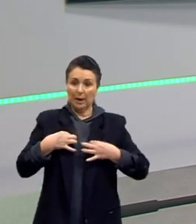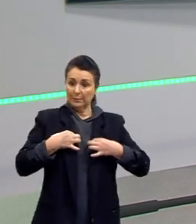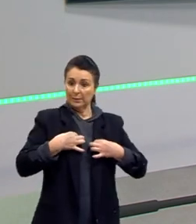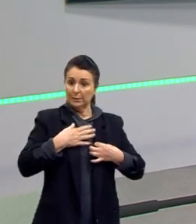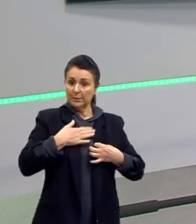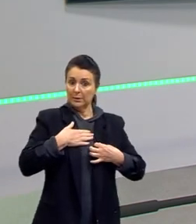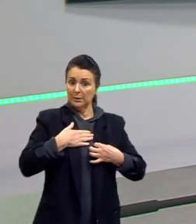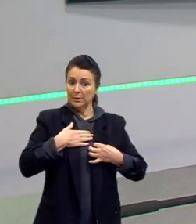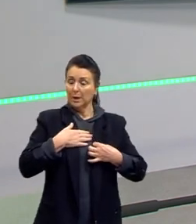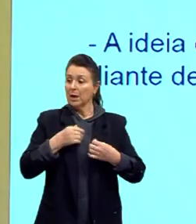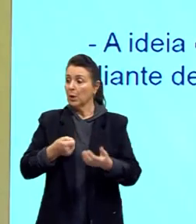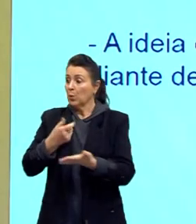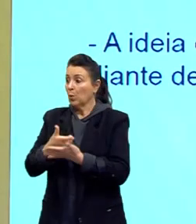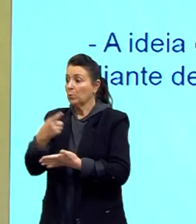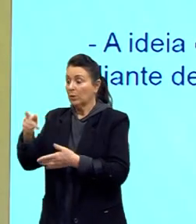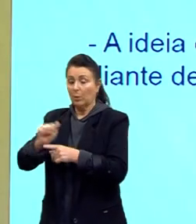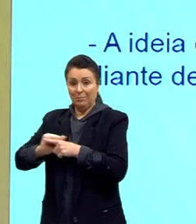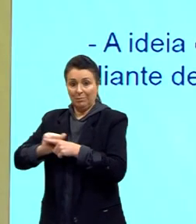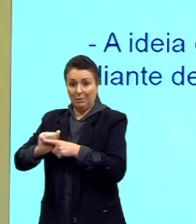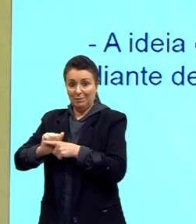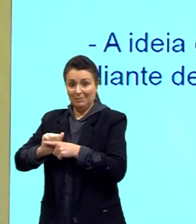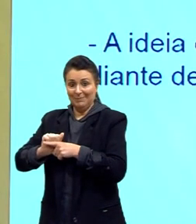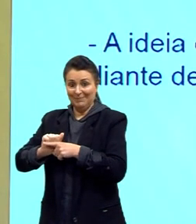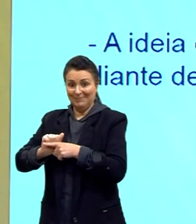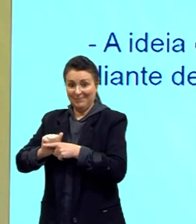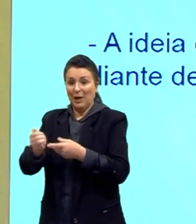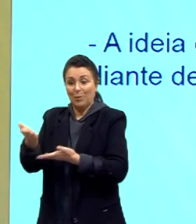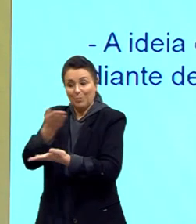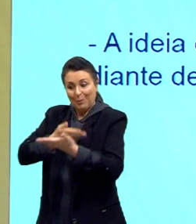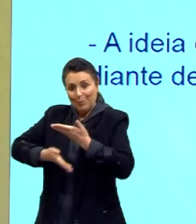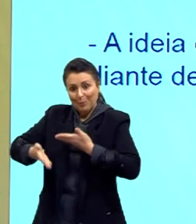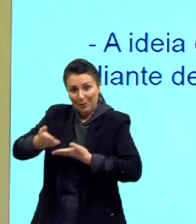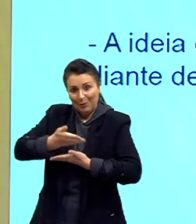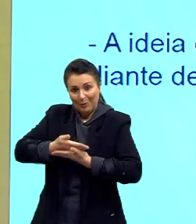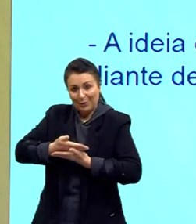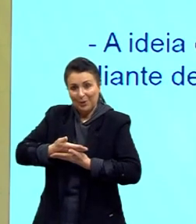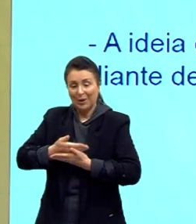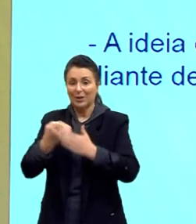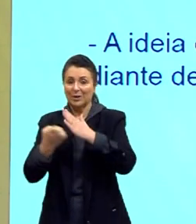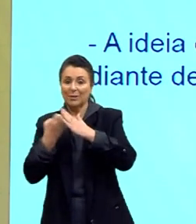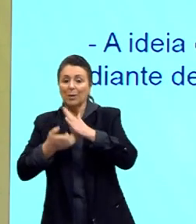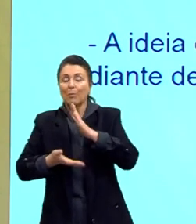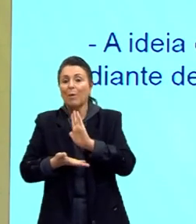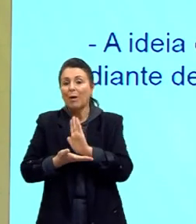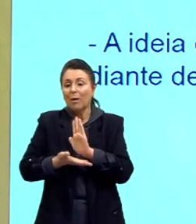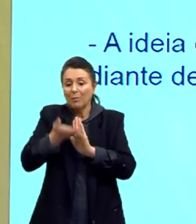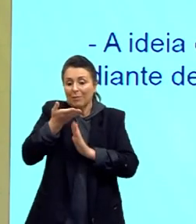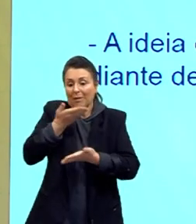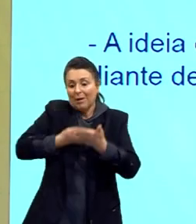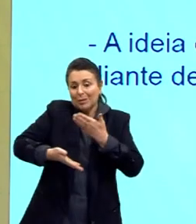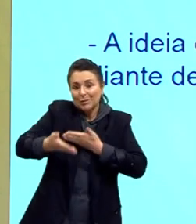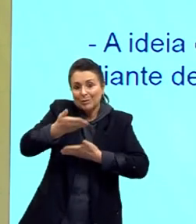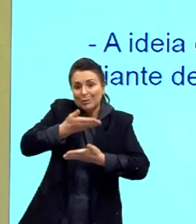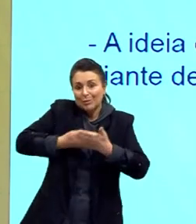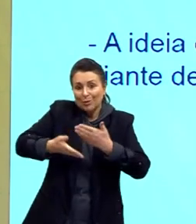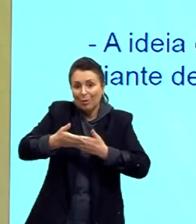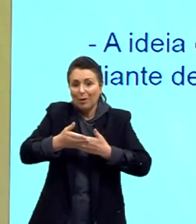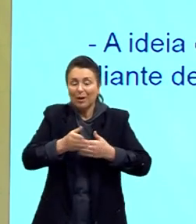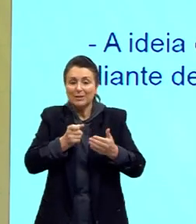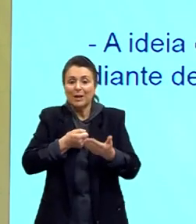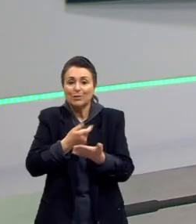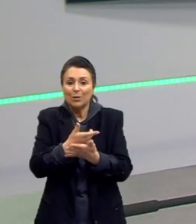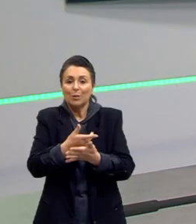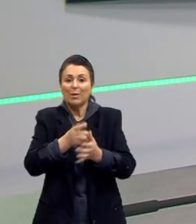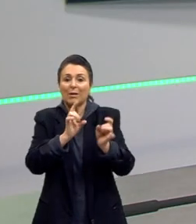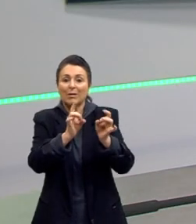eu baixo aqui as questões relacionadas a isso tá para aumentar as trocas comerciais Entre esses países